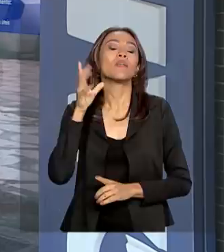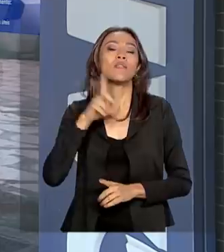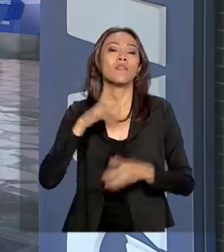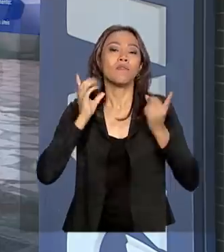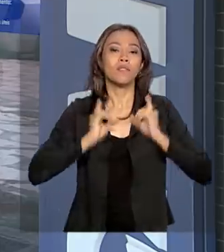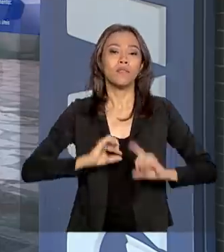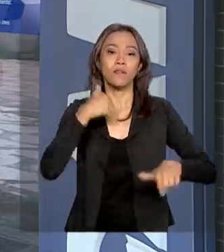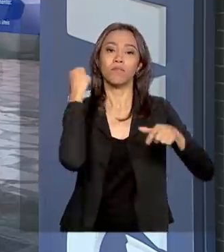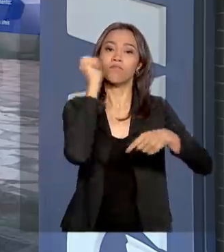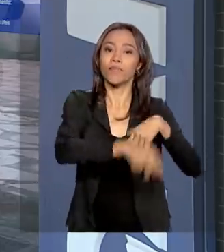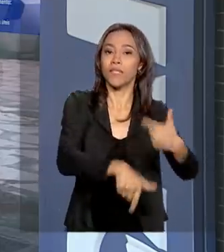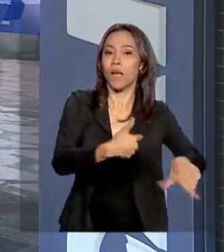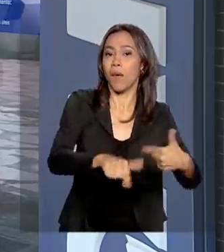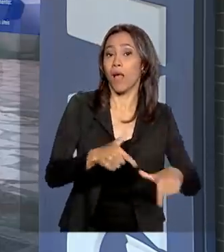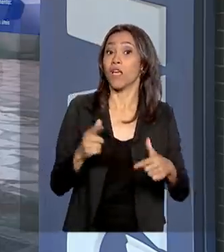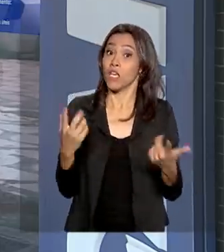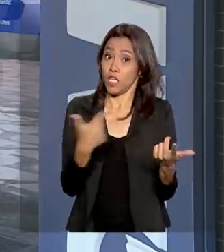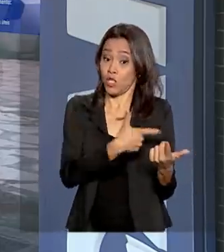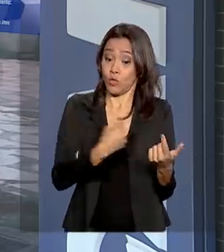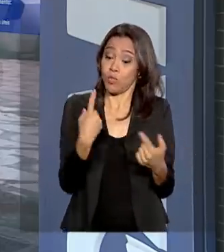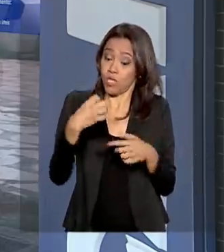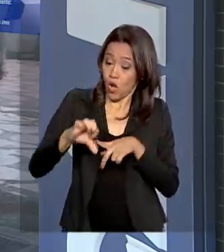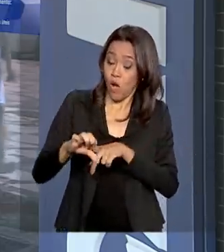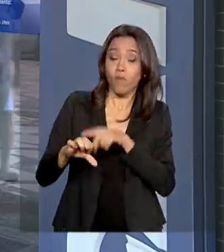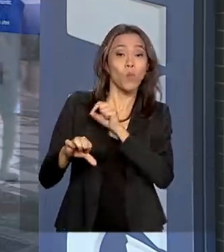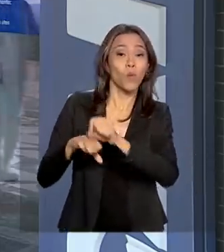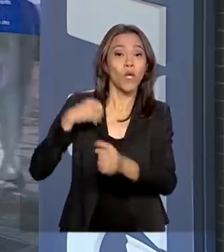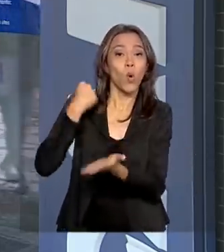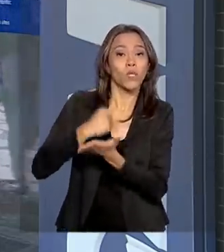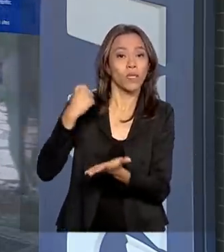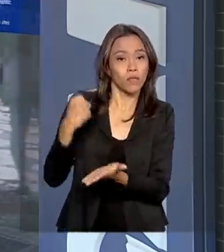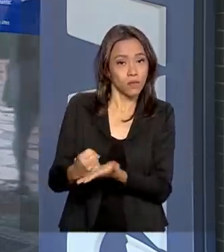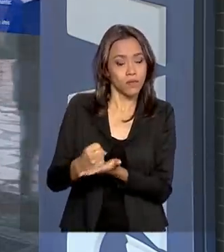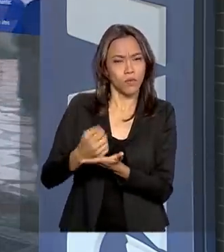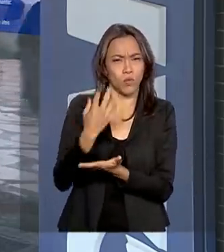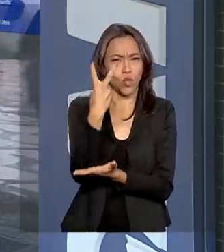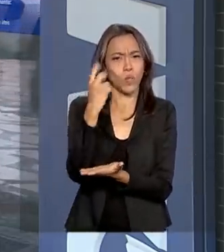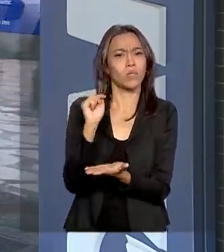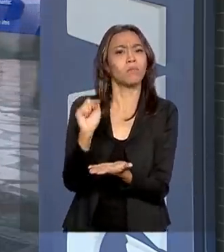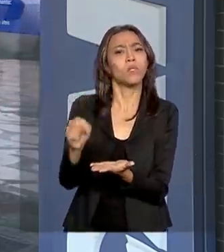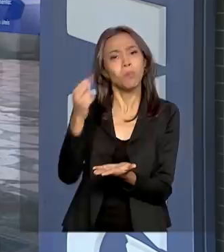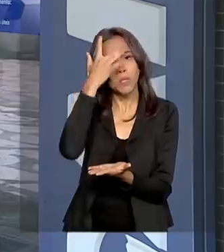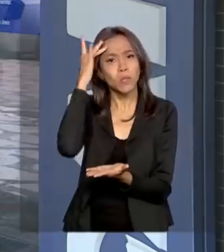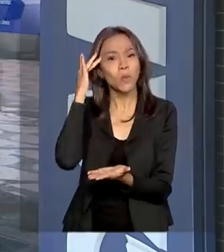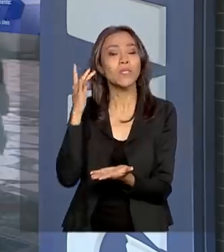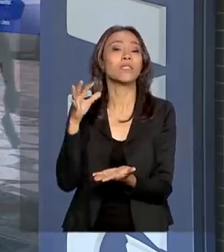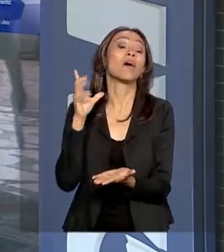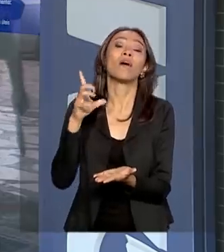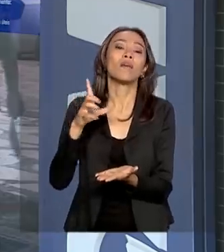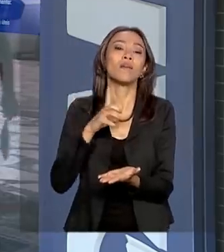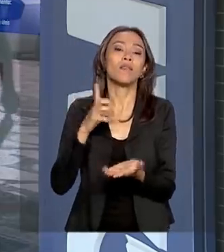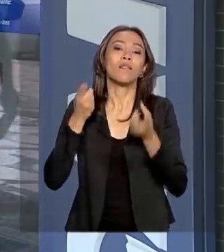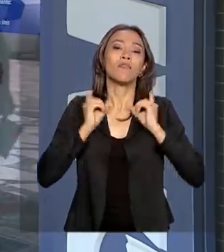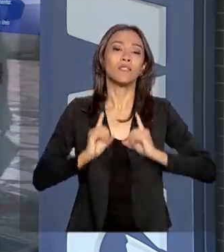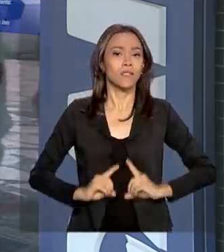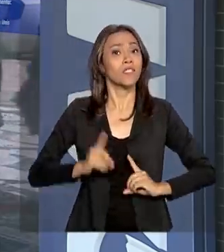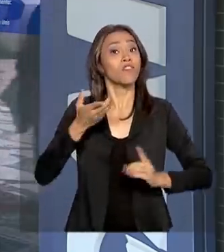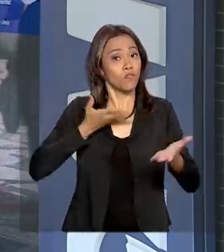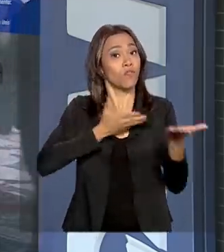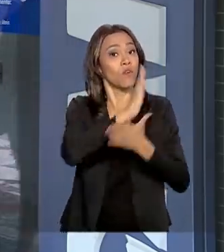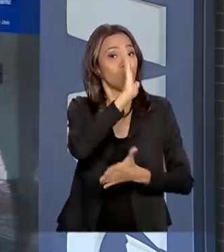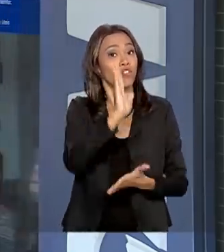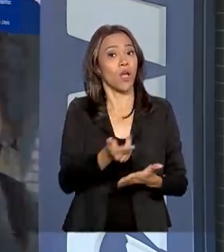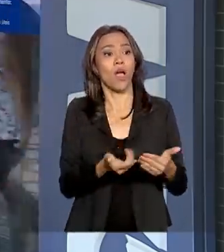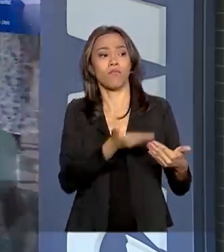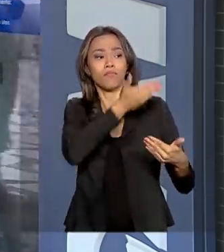fechar o ano de 2019 com a contratação de cerca de 2 mil deficientes, que foram aprovados no concurso